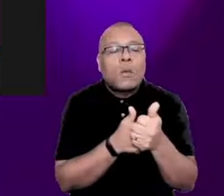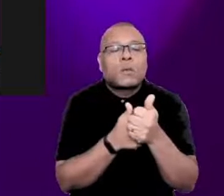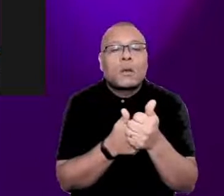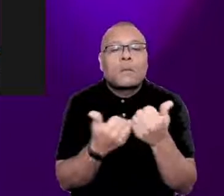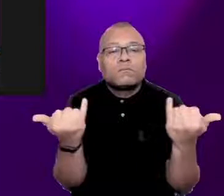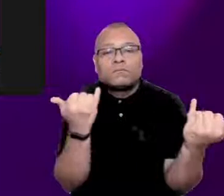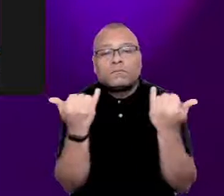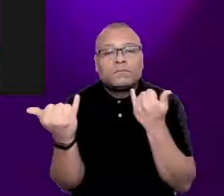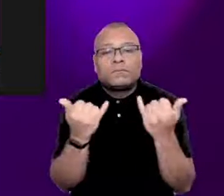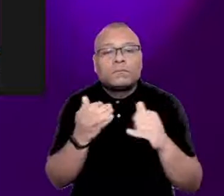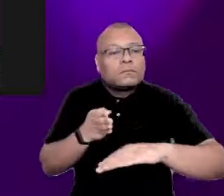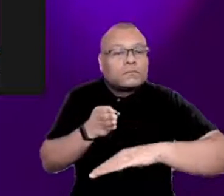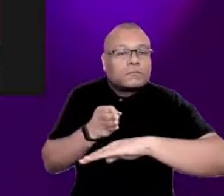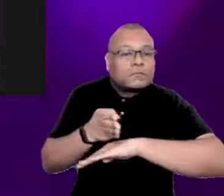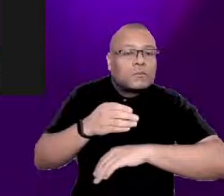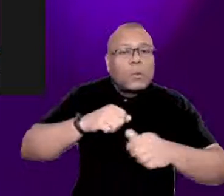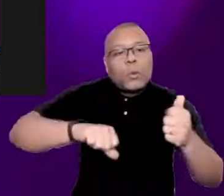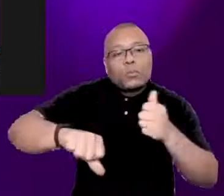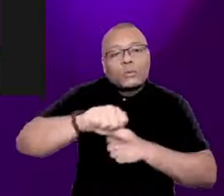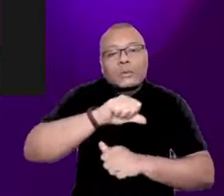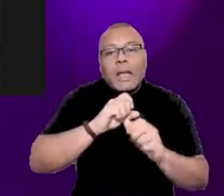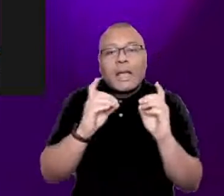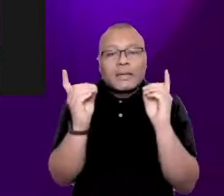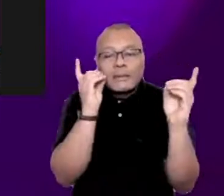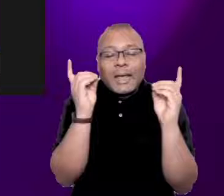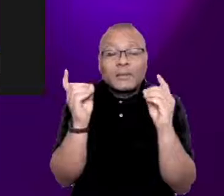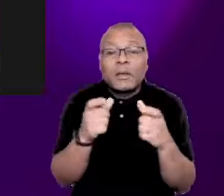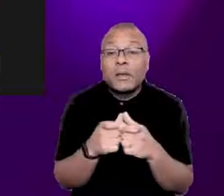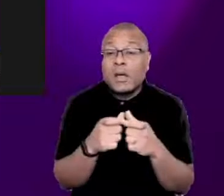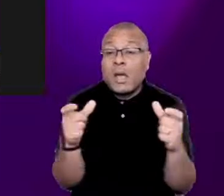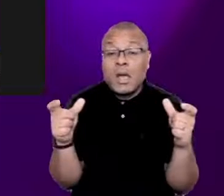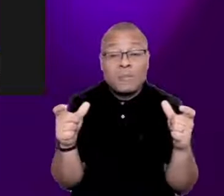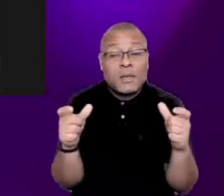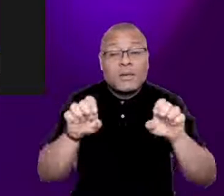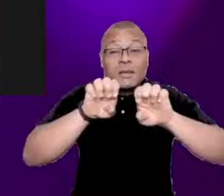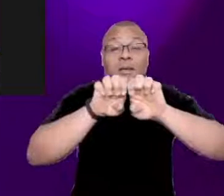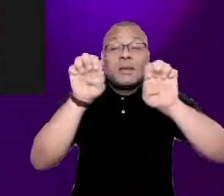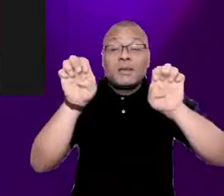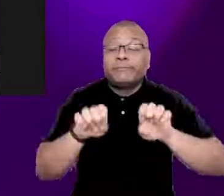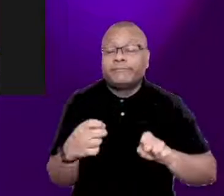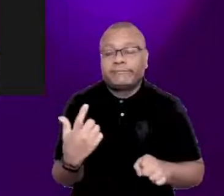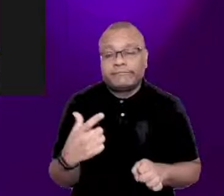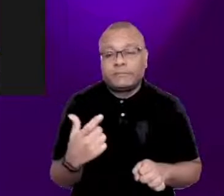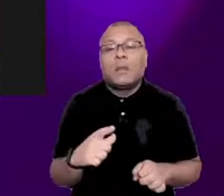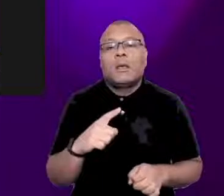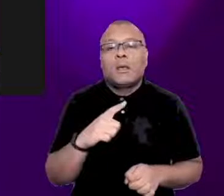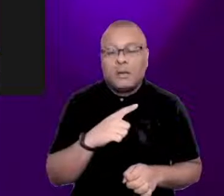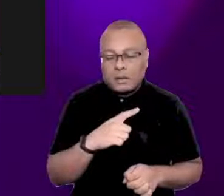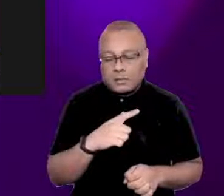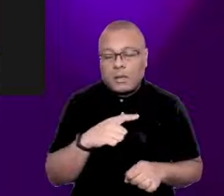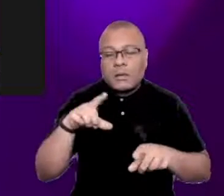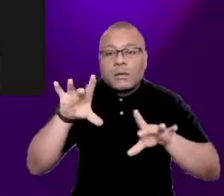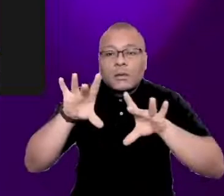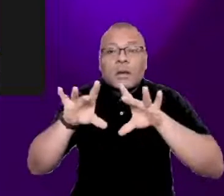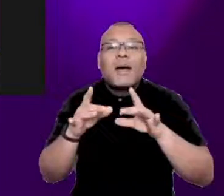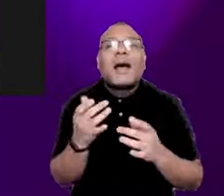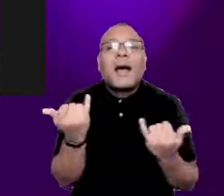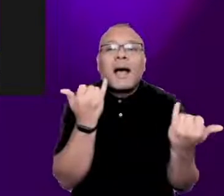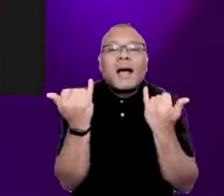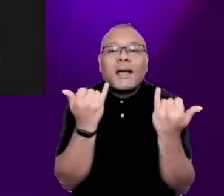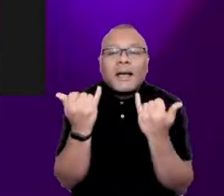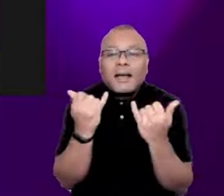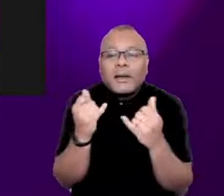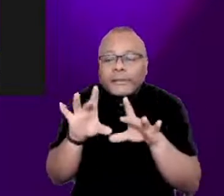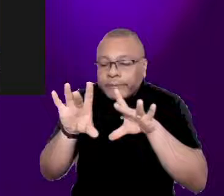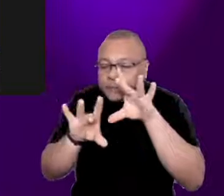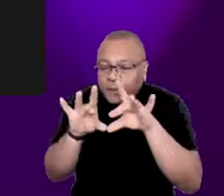reportar, como acessar, como trocar dados, porque nossos dados, na maioria, não são estruturados. Tem a questão da acurácia dos dados e tem a